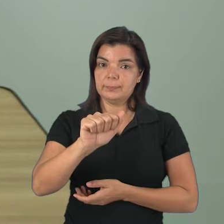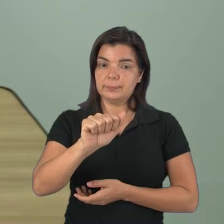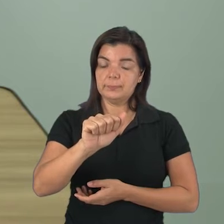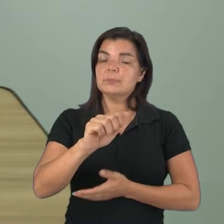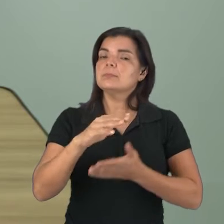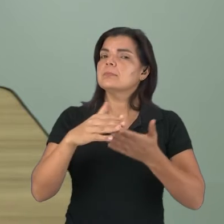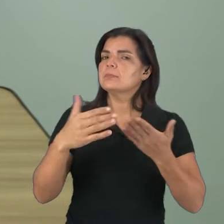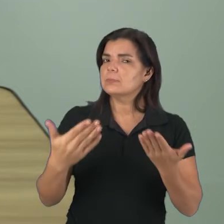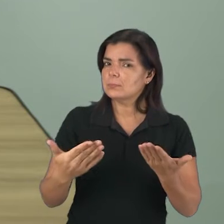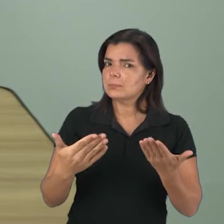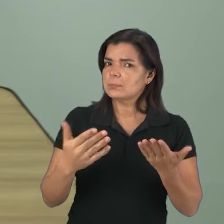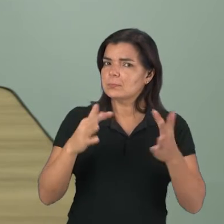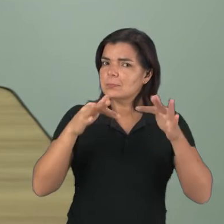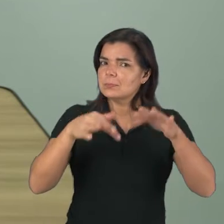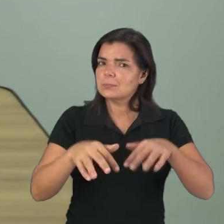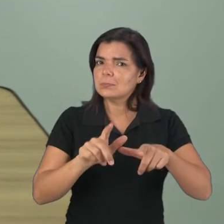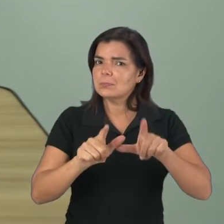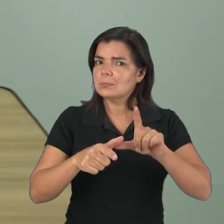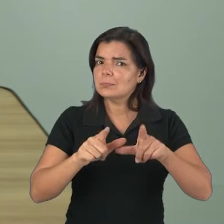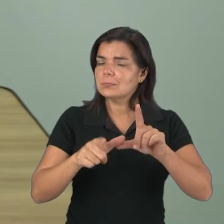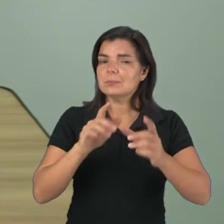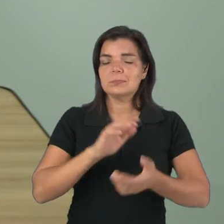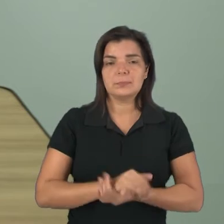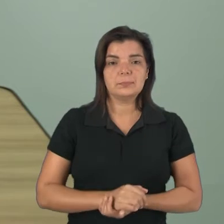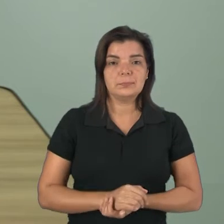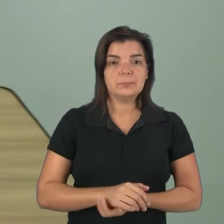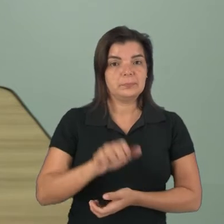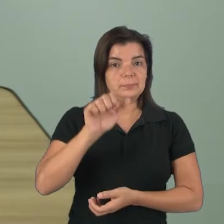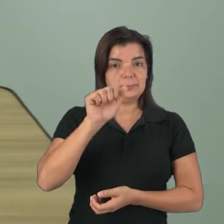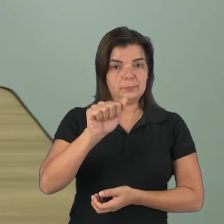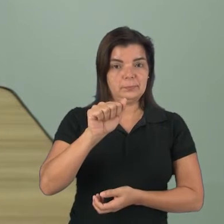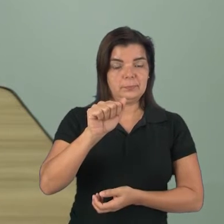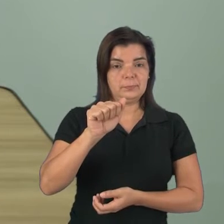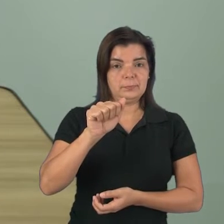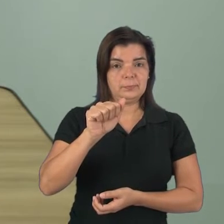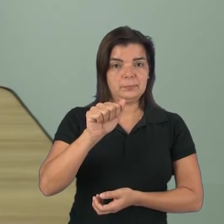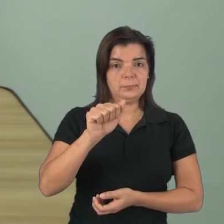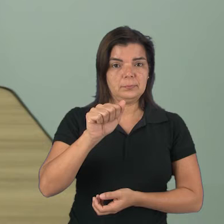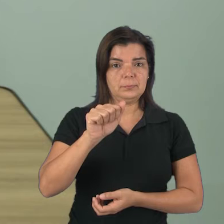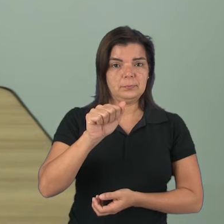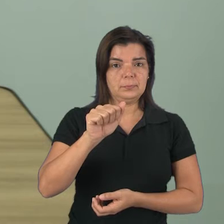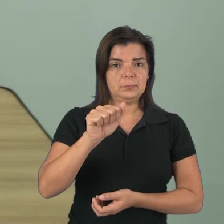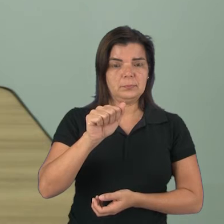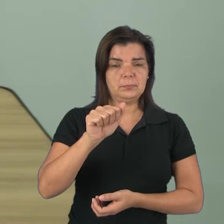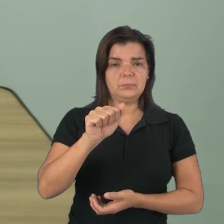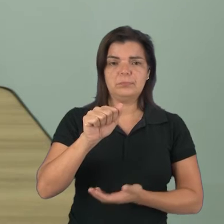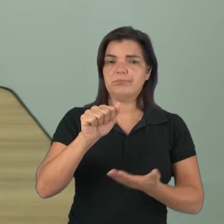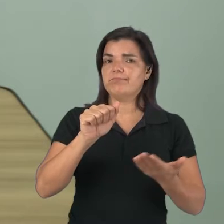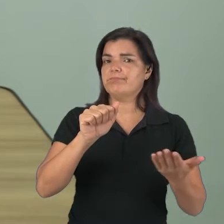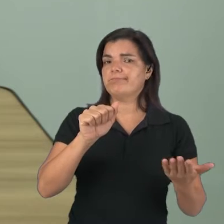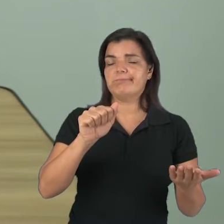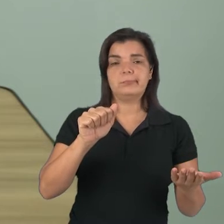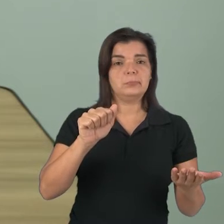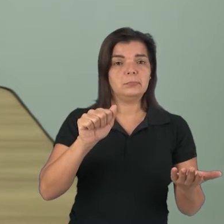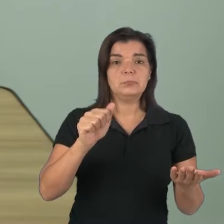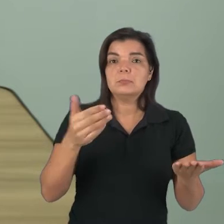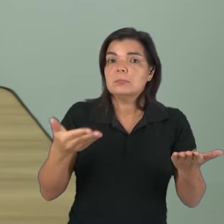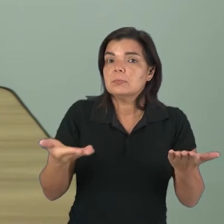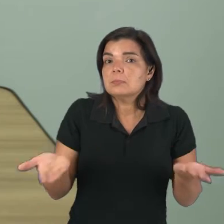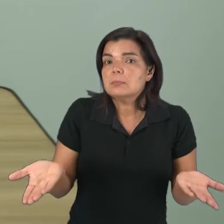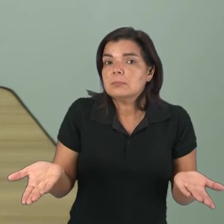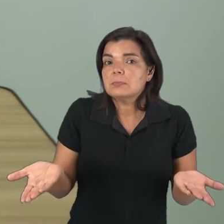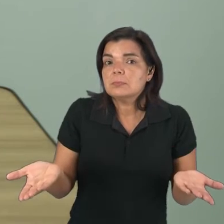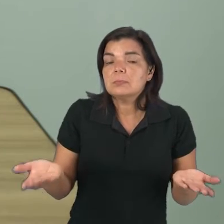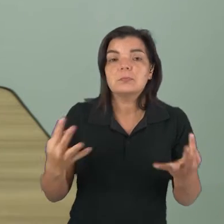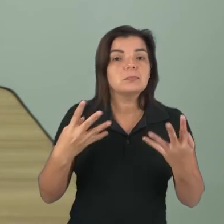Qual é a última letra que eu falo a letra a a crianças e